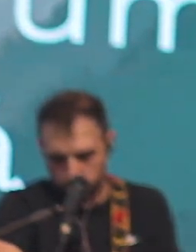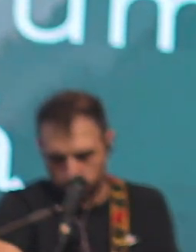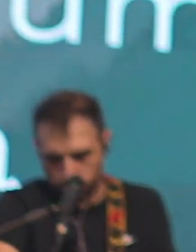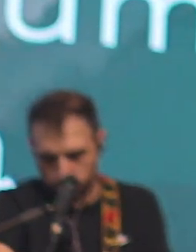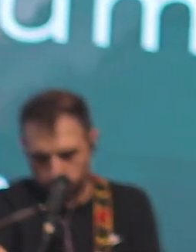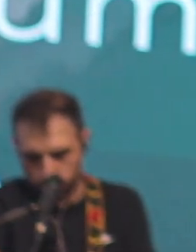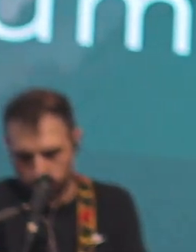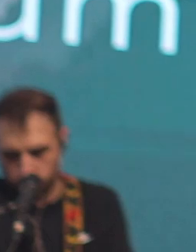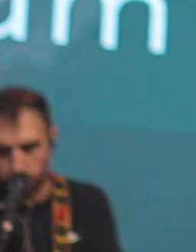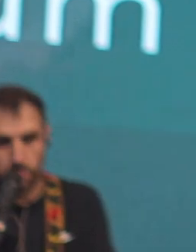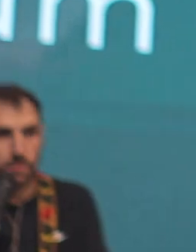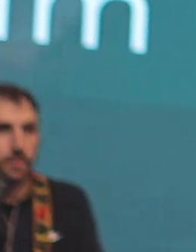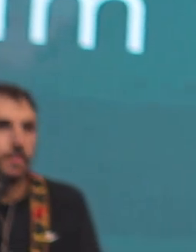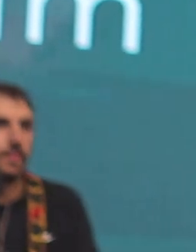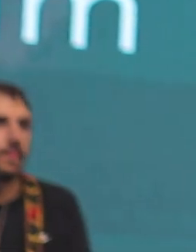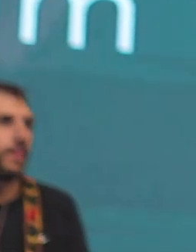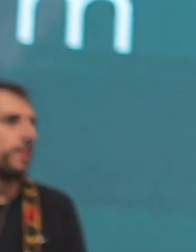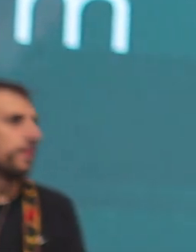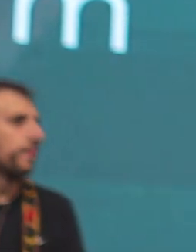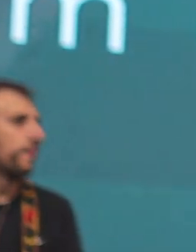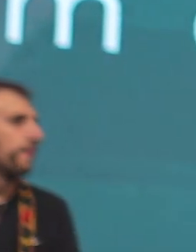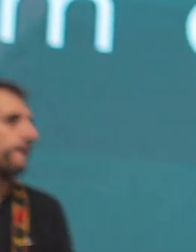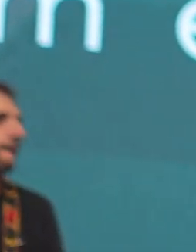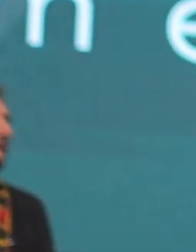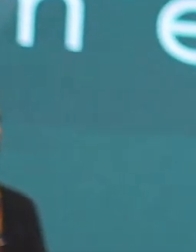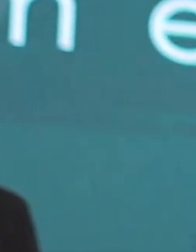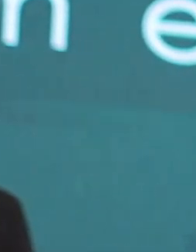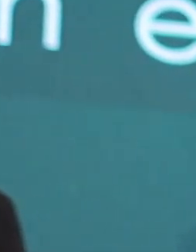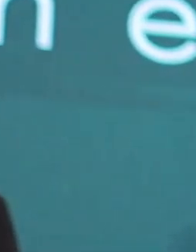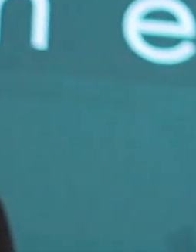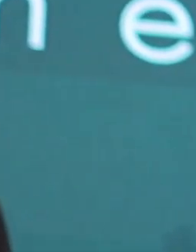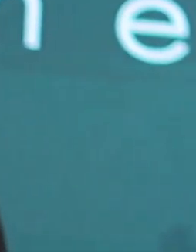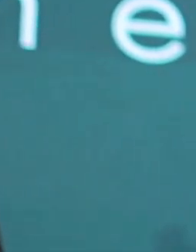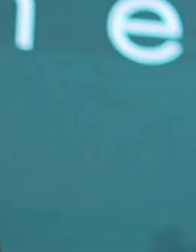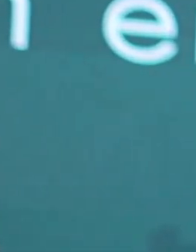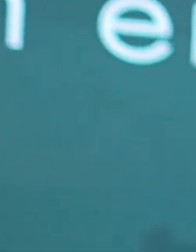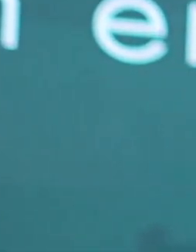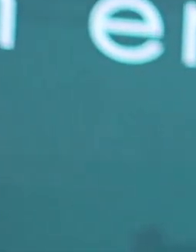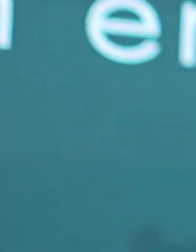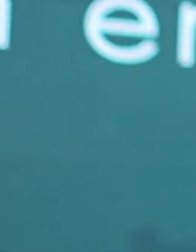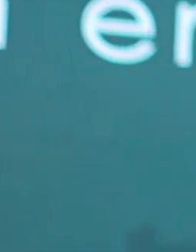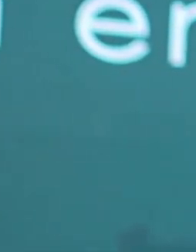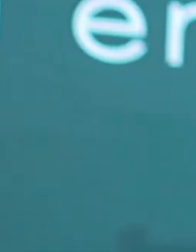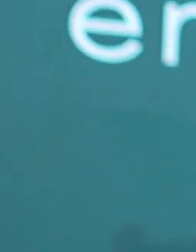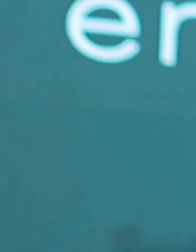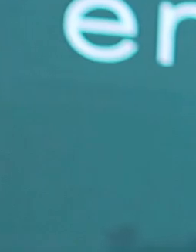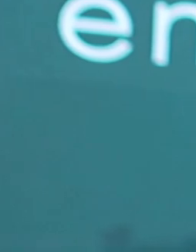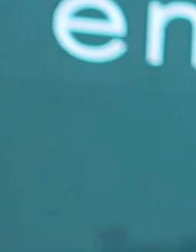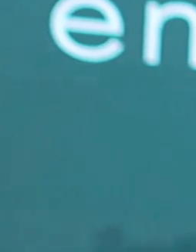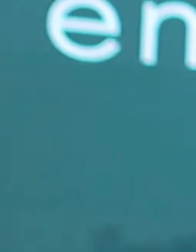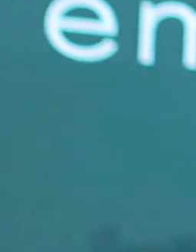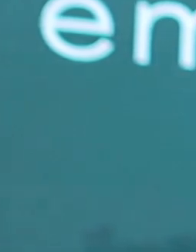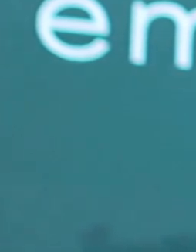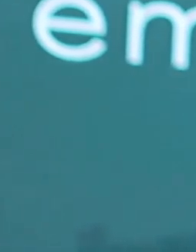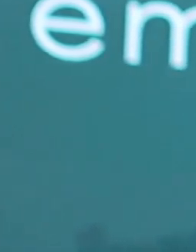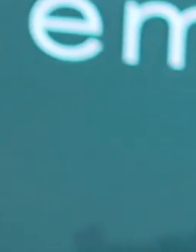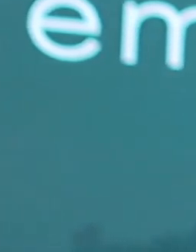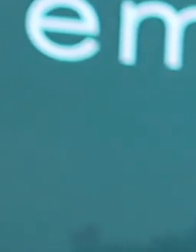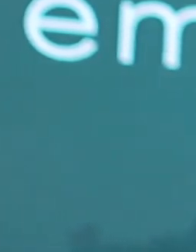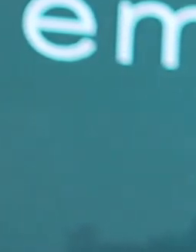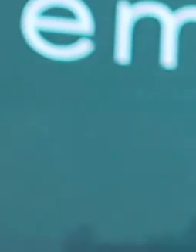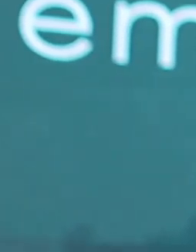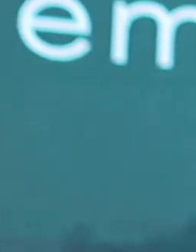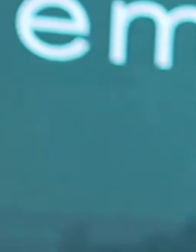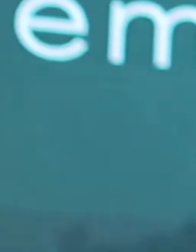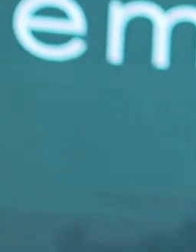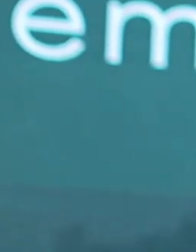mim. Há guerras que só vão ser vencidas quando você